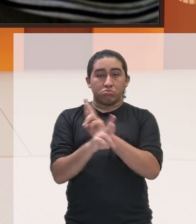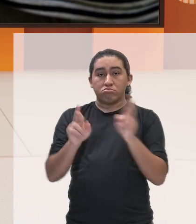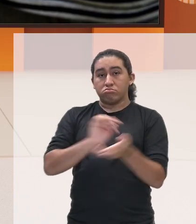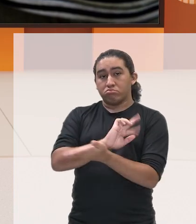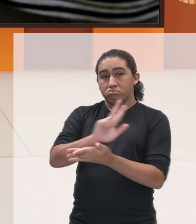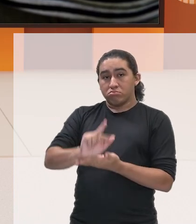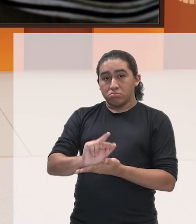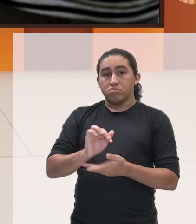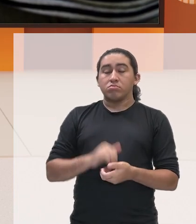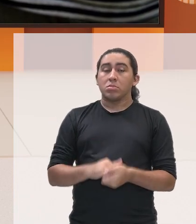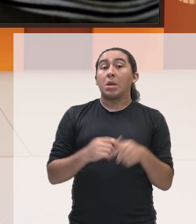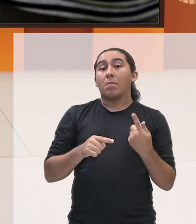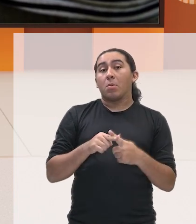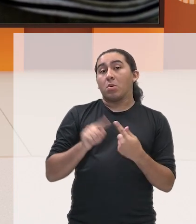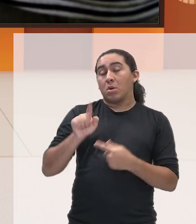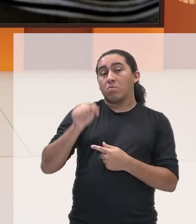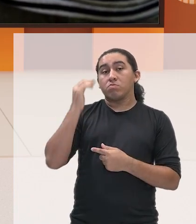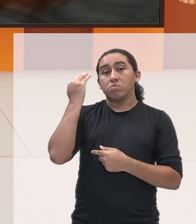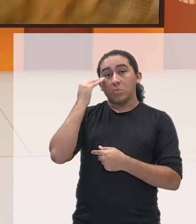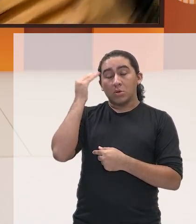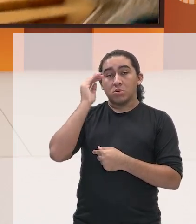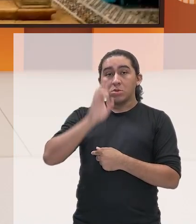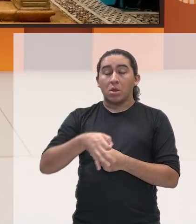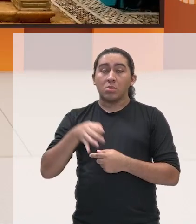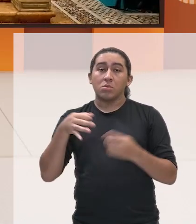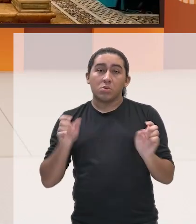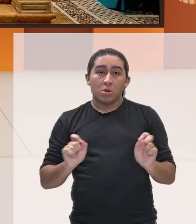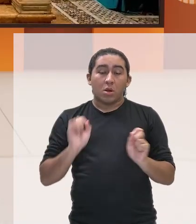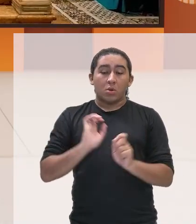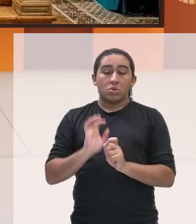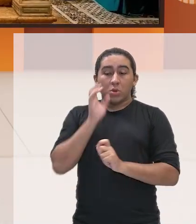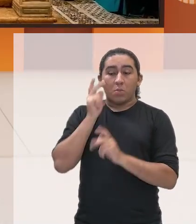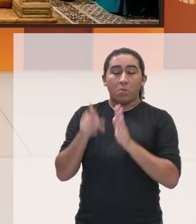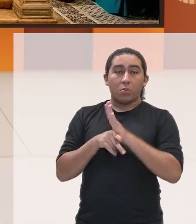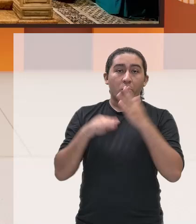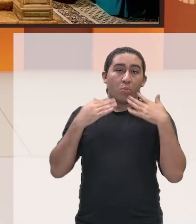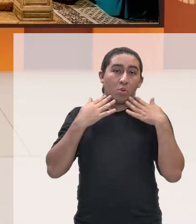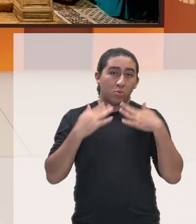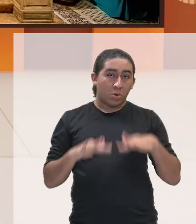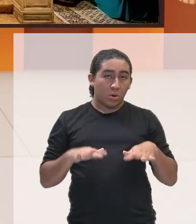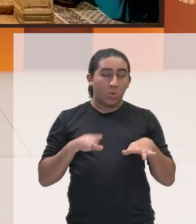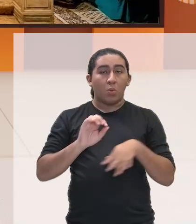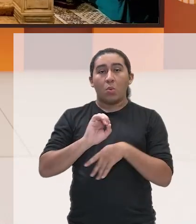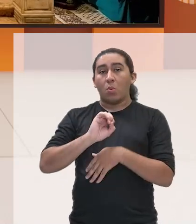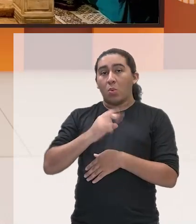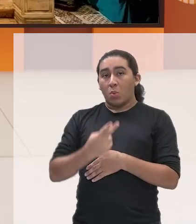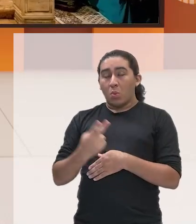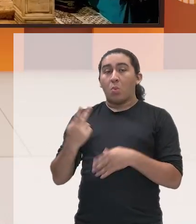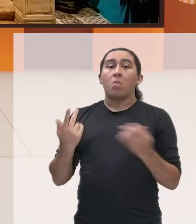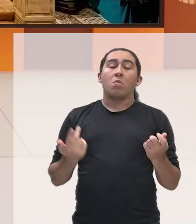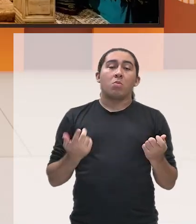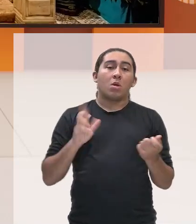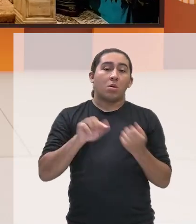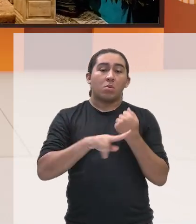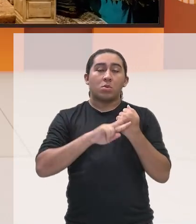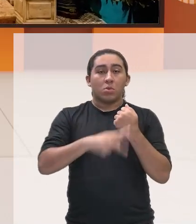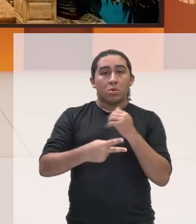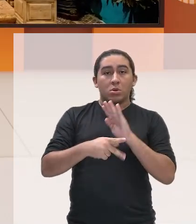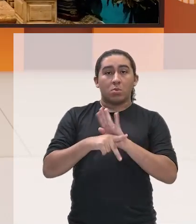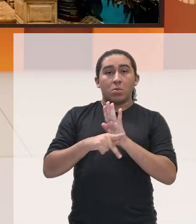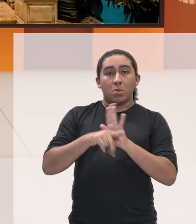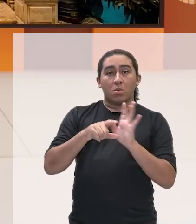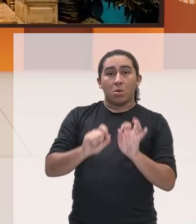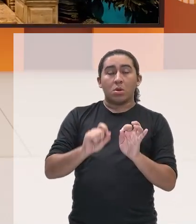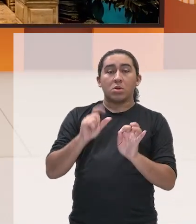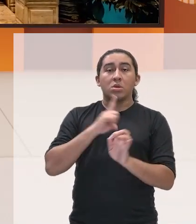outros, pois eram entendidos como fenômenos naturais ou como resultados da